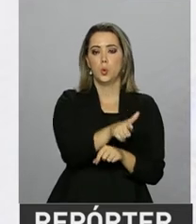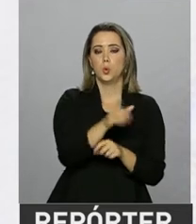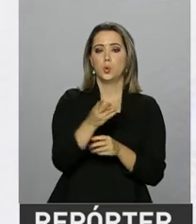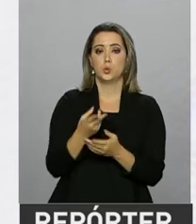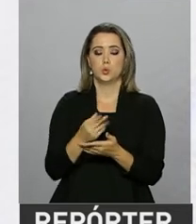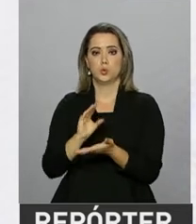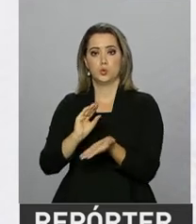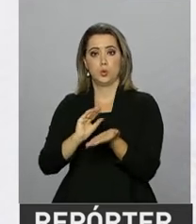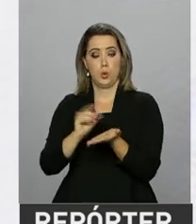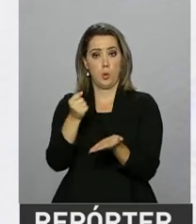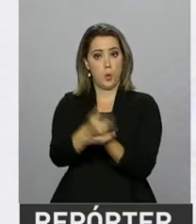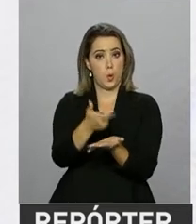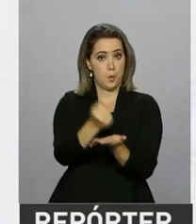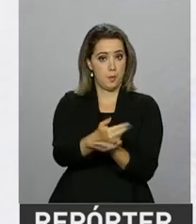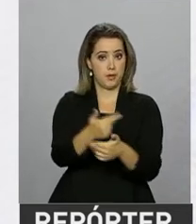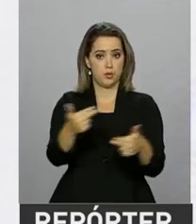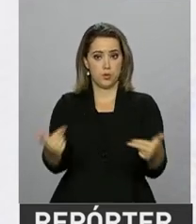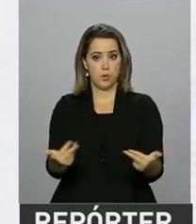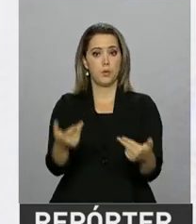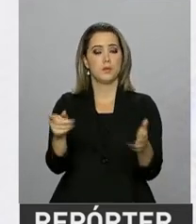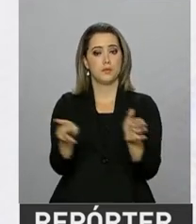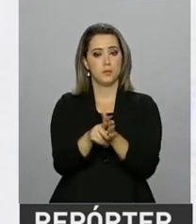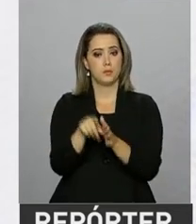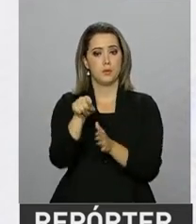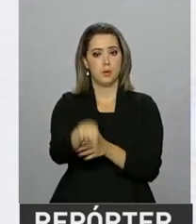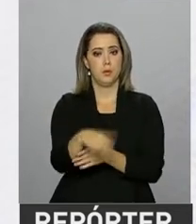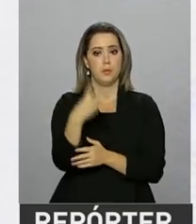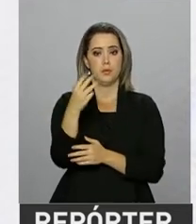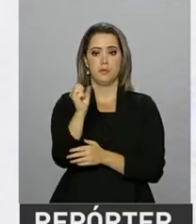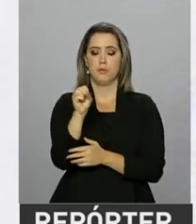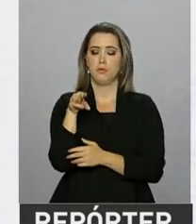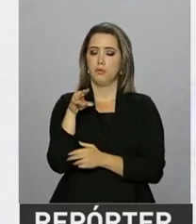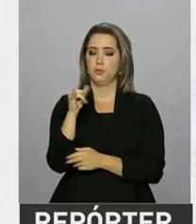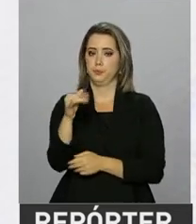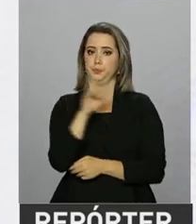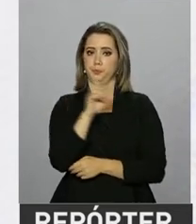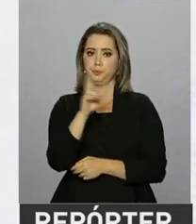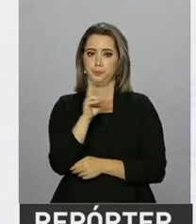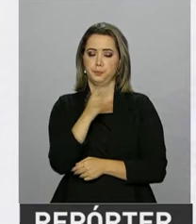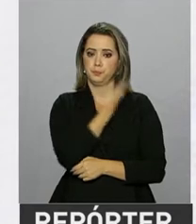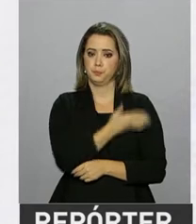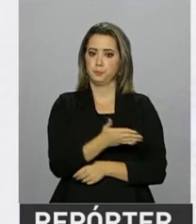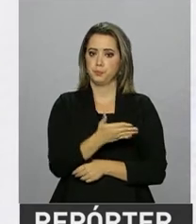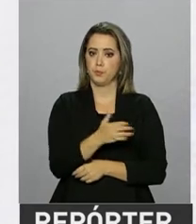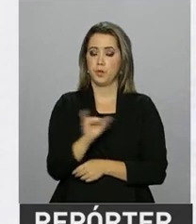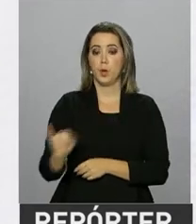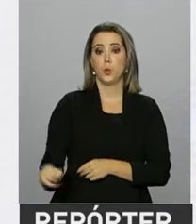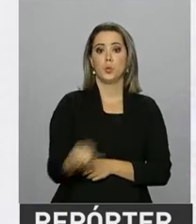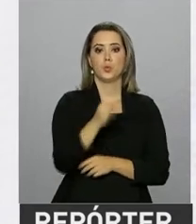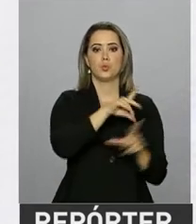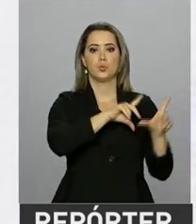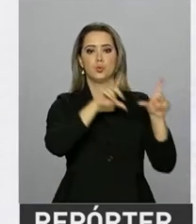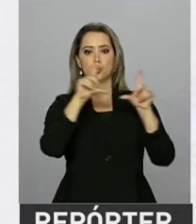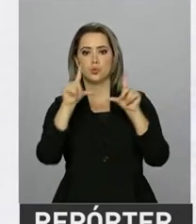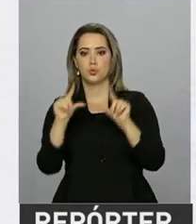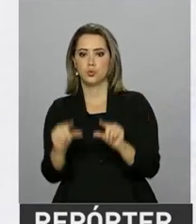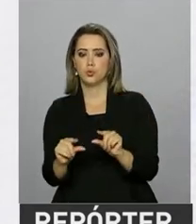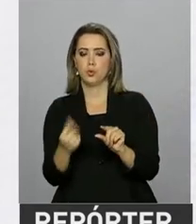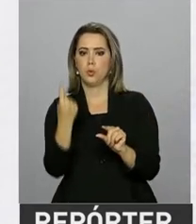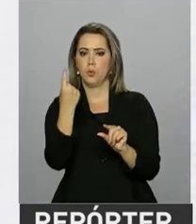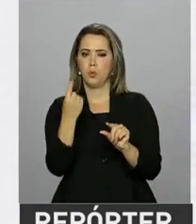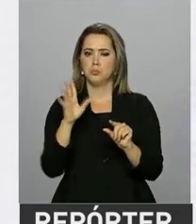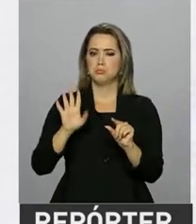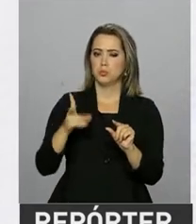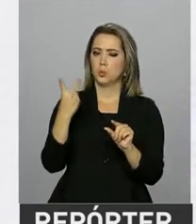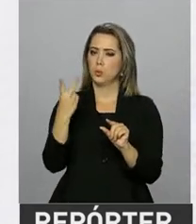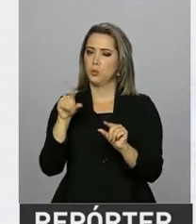como compra de máquinas e equipamentos são 38 bilhões de reais os juros foram reduzidos entre 1 e